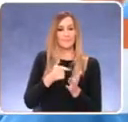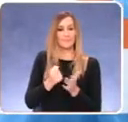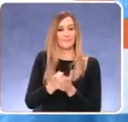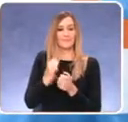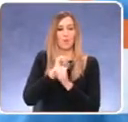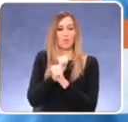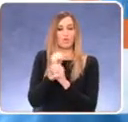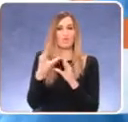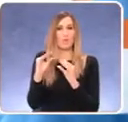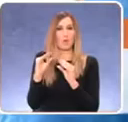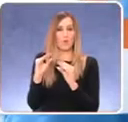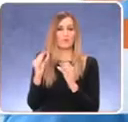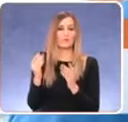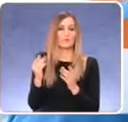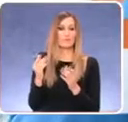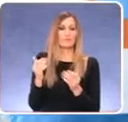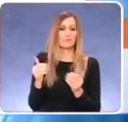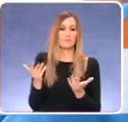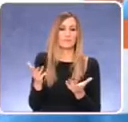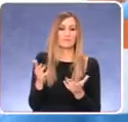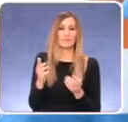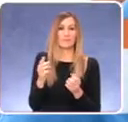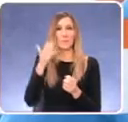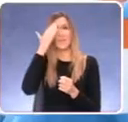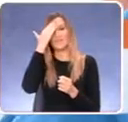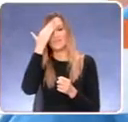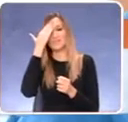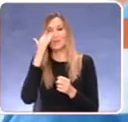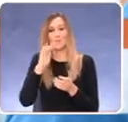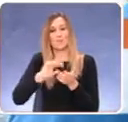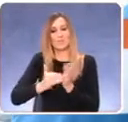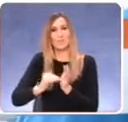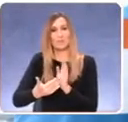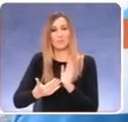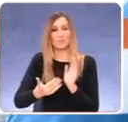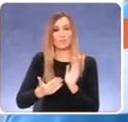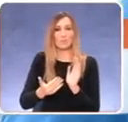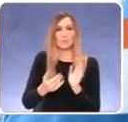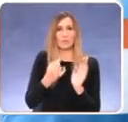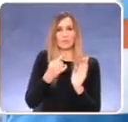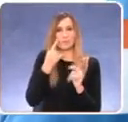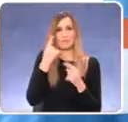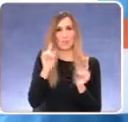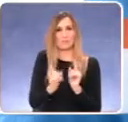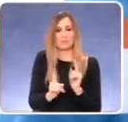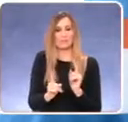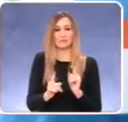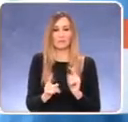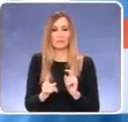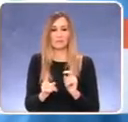mais mole e, portanto, a quantidade nós conseguimos prever e temos exames que nos indicam isso e não é,